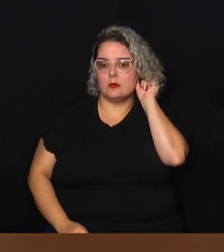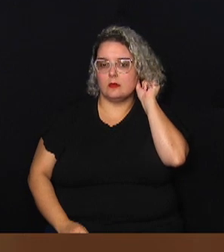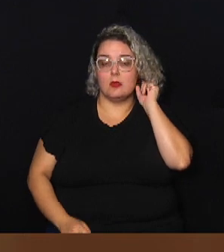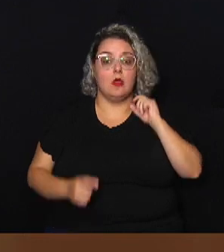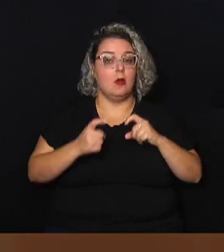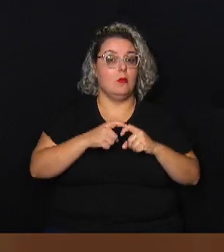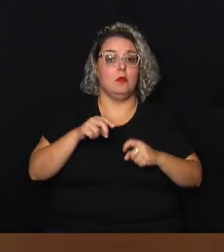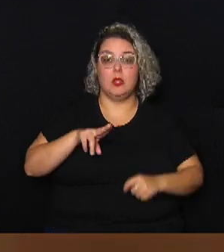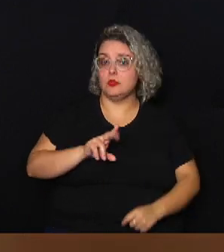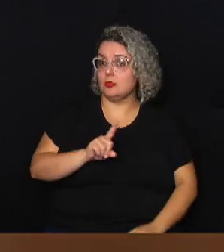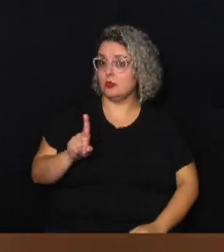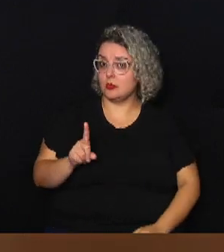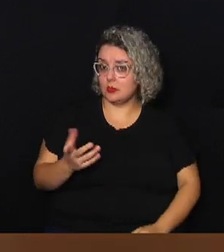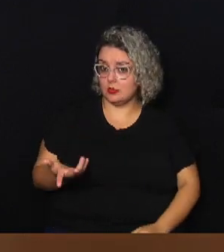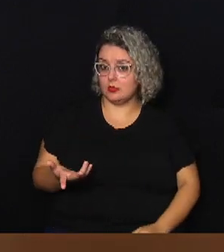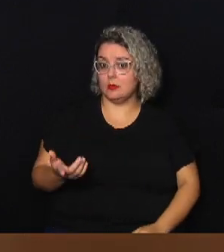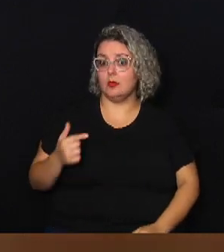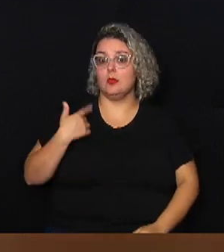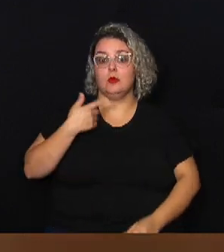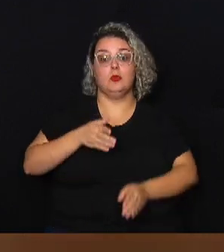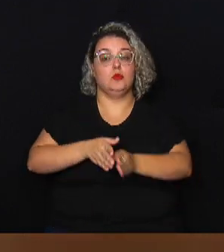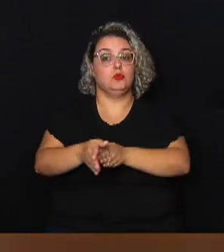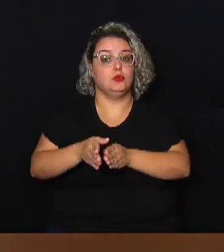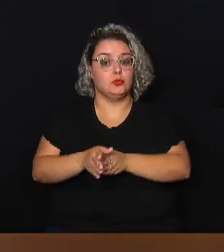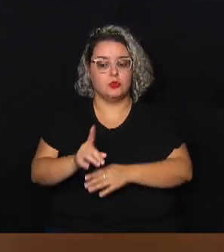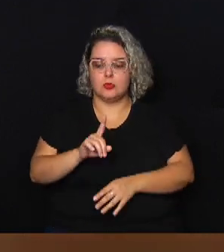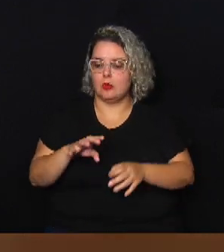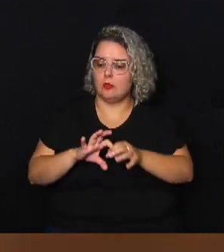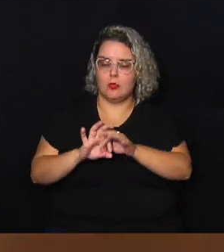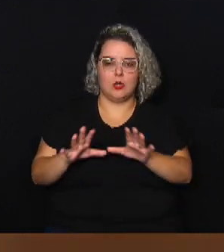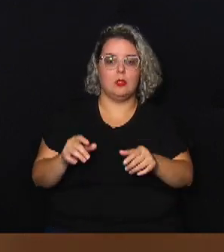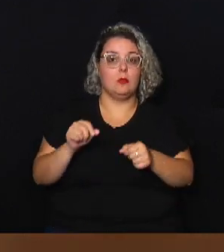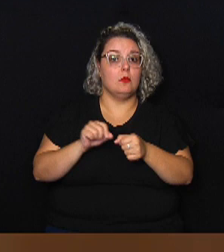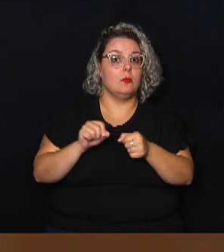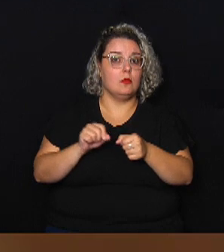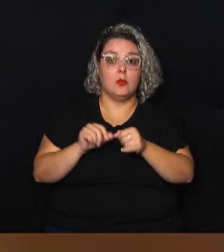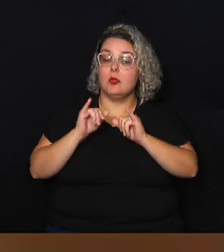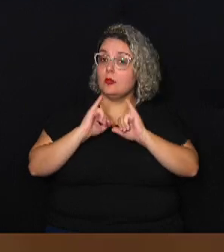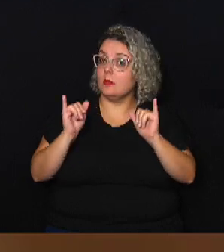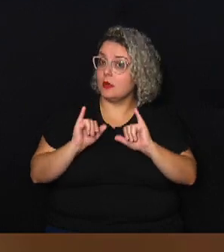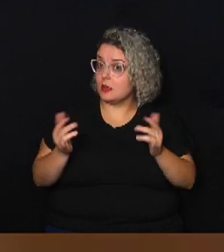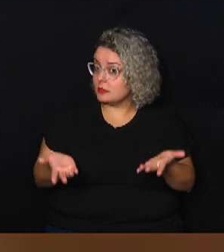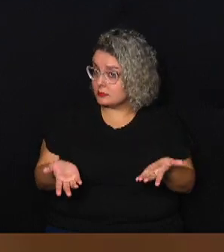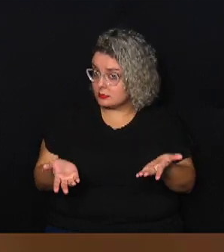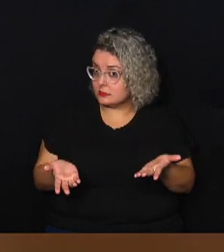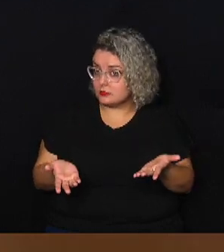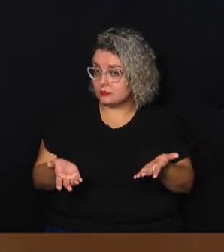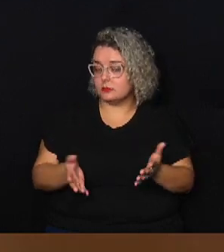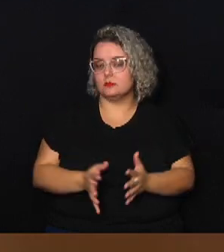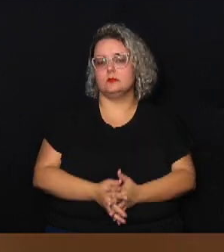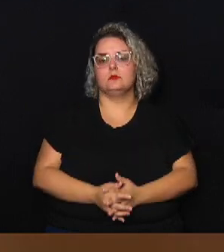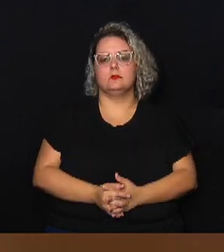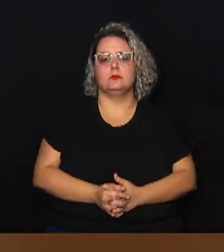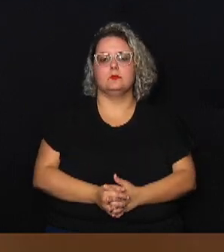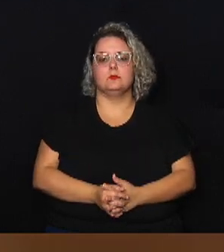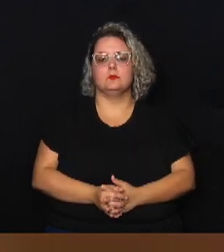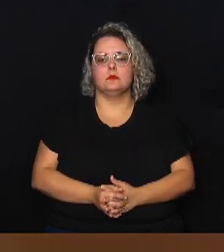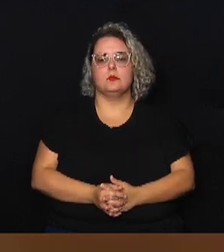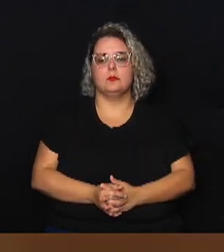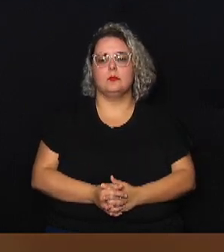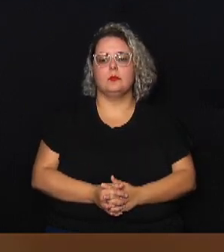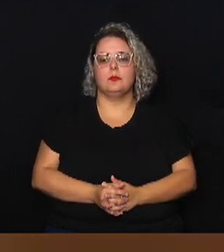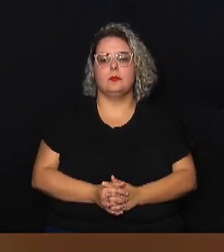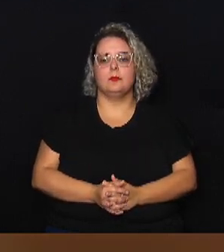porque o nosso conselho não permite que a gente faça propaganda. Então, quem